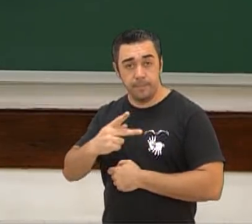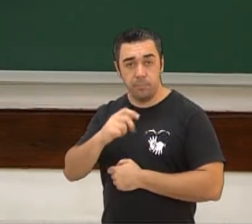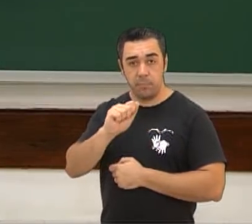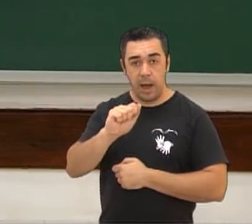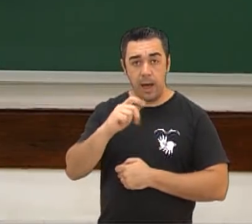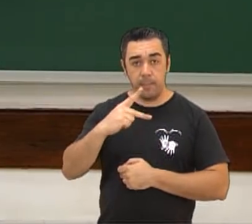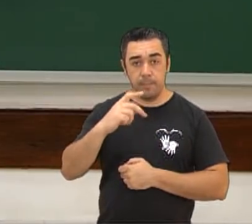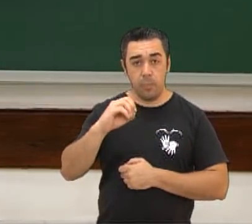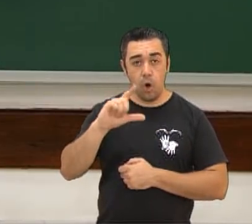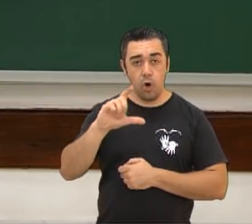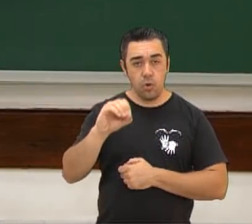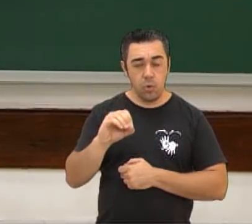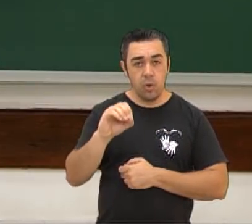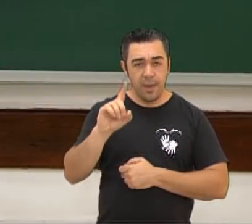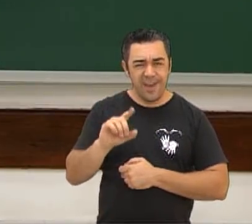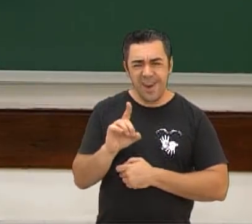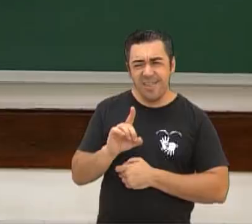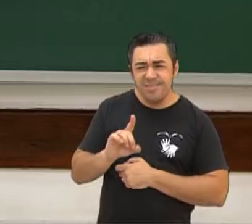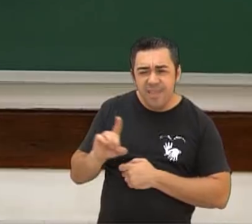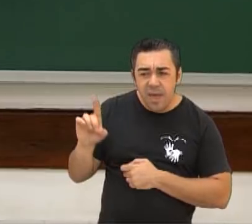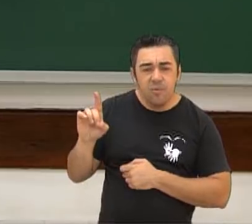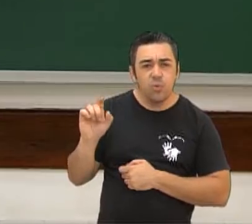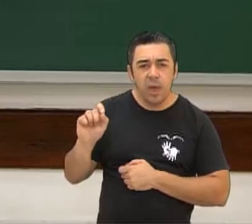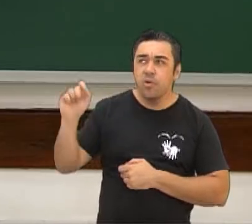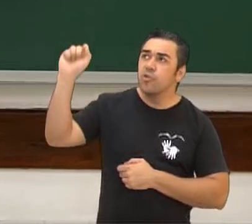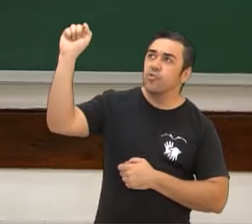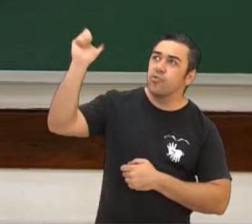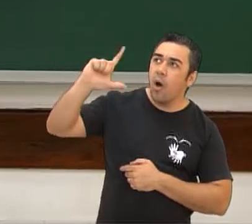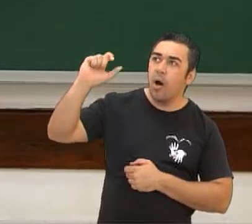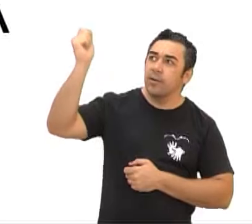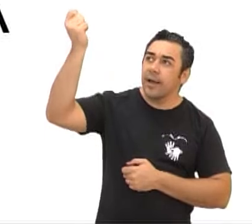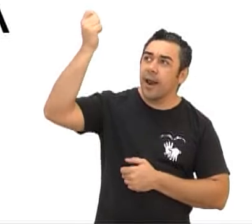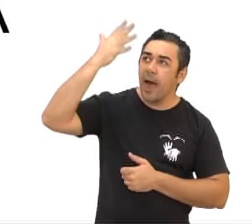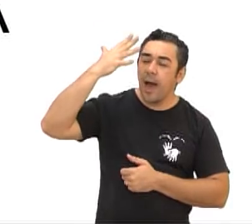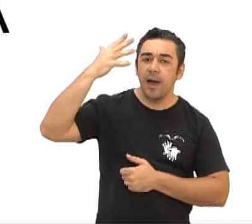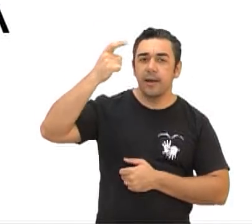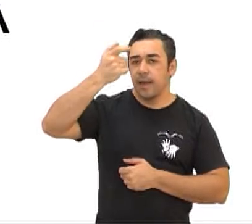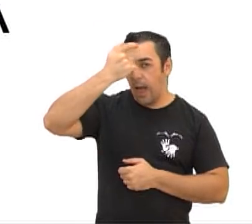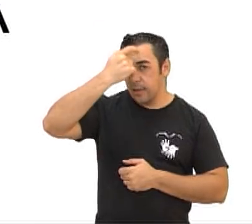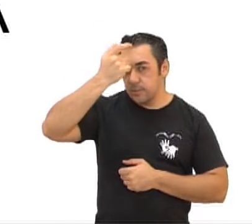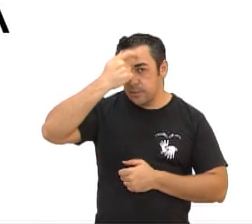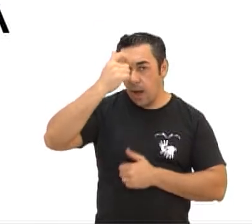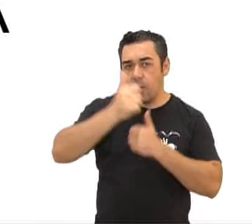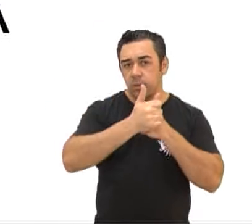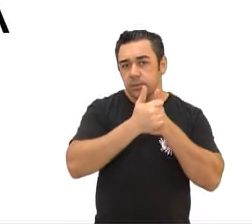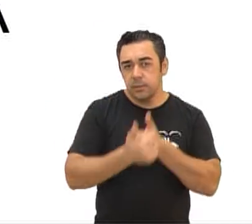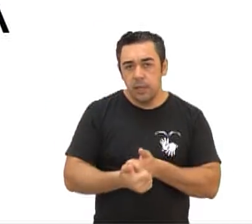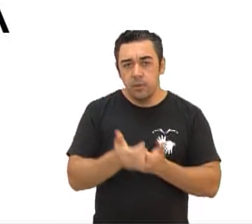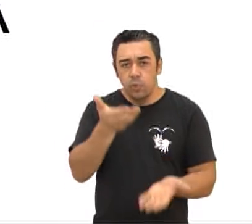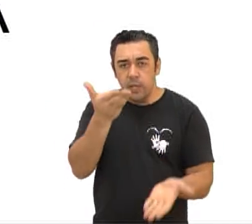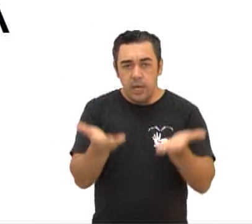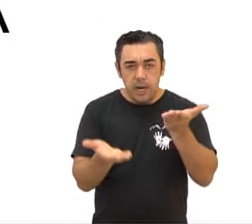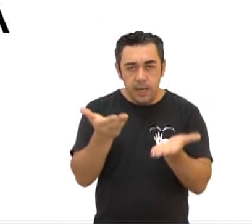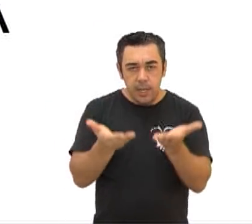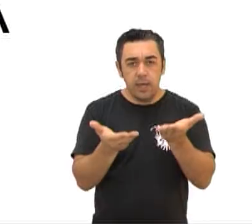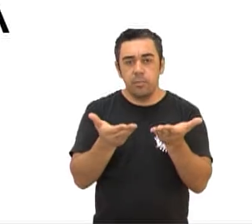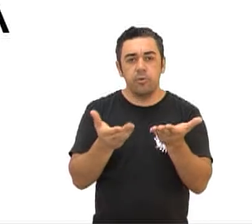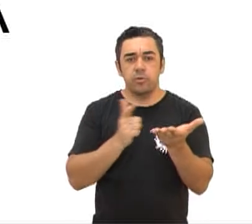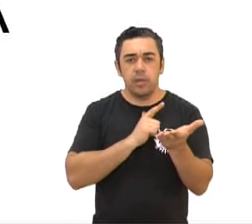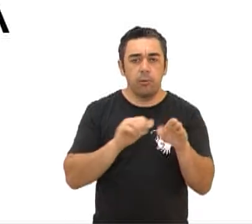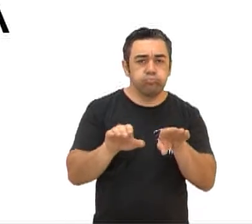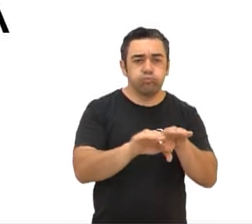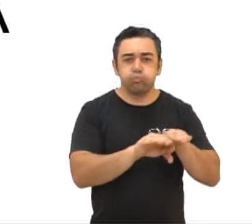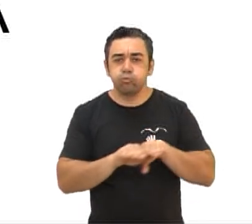da razão, da clareza, né, da luz, né, da ordem, do equilíbrio, da